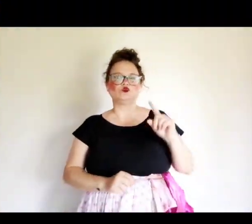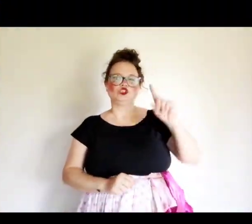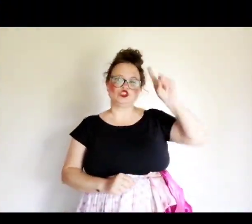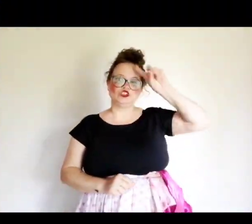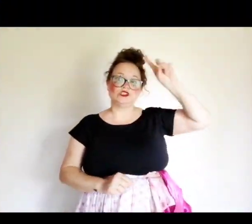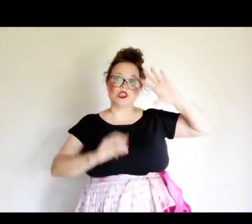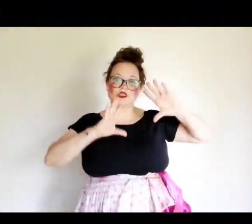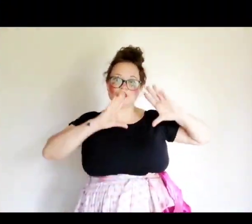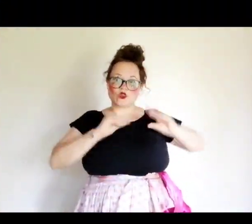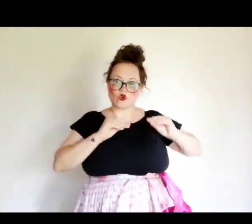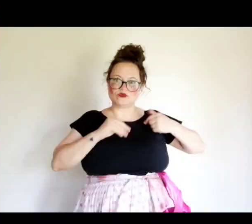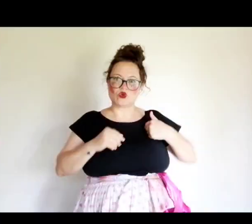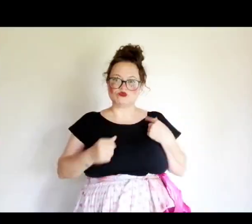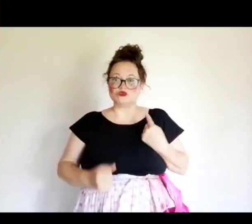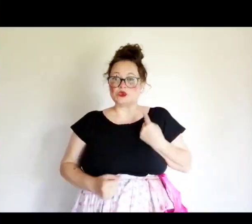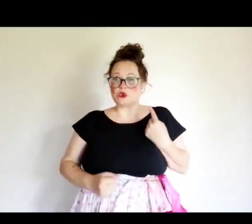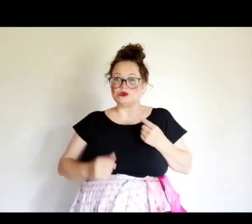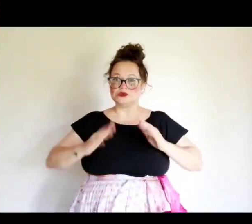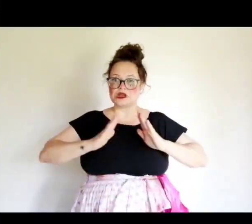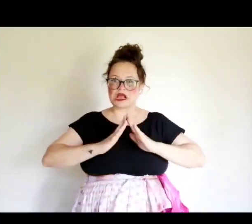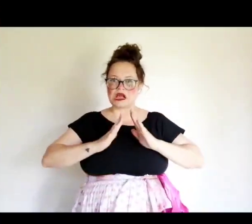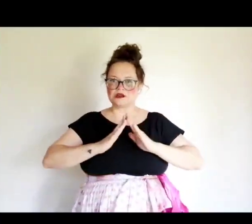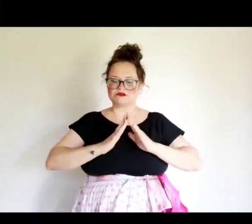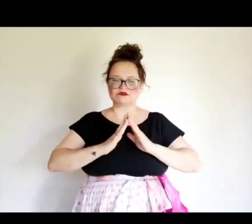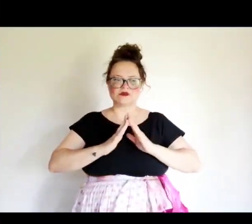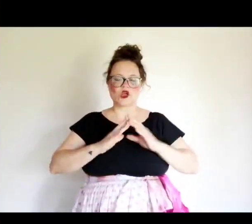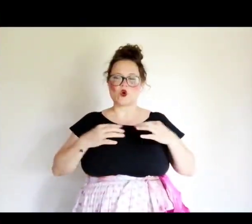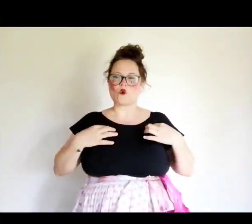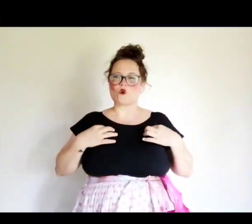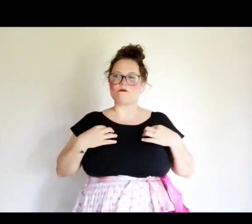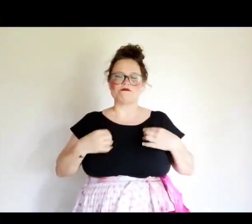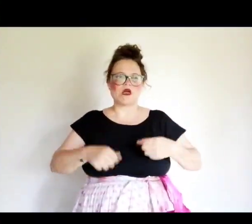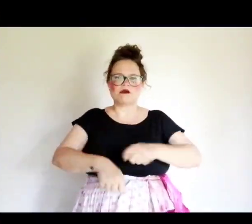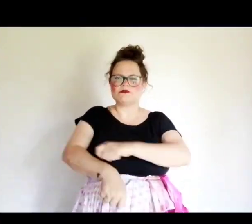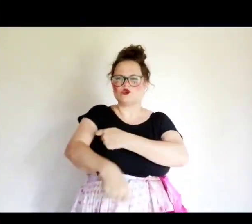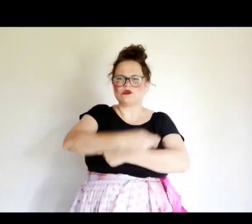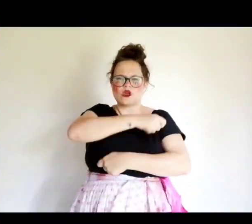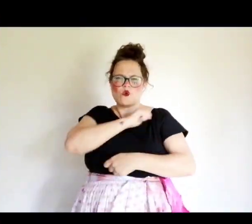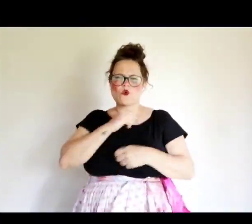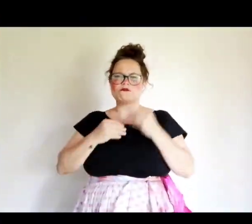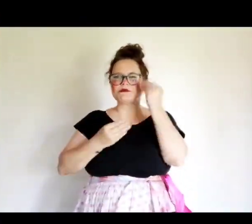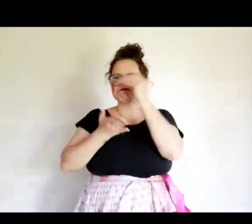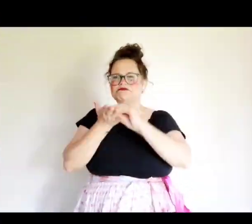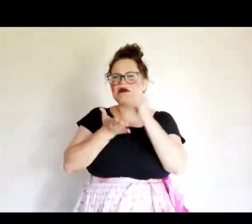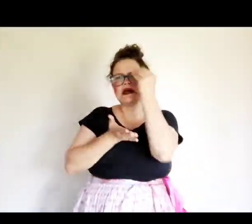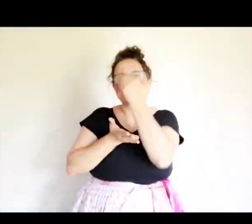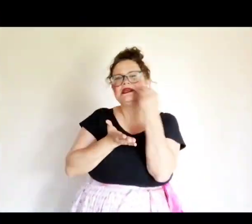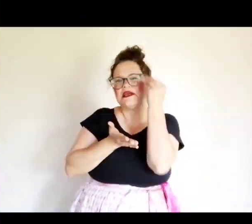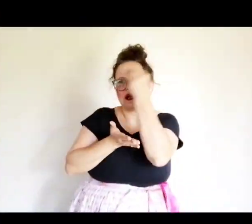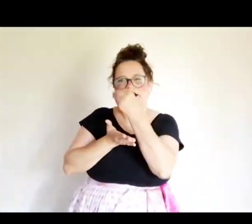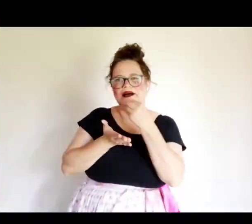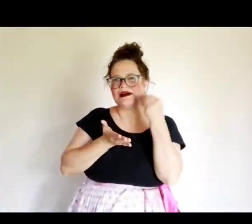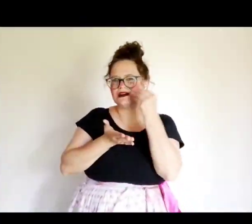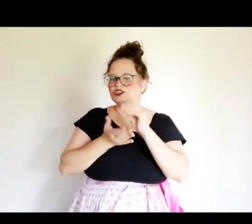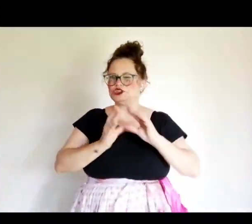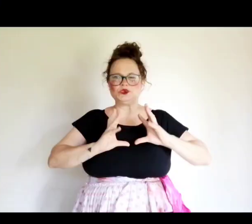Aí uma noite que eu estava sozinho aqui em casa, eu me vesti completamente e comecei a me maquiar.